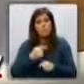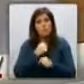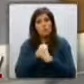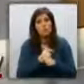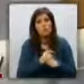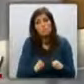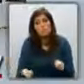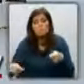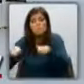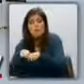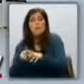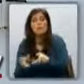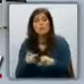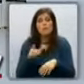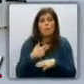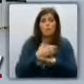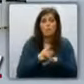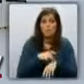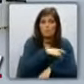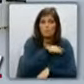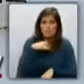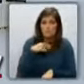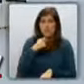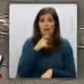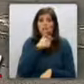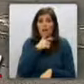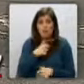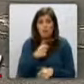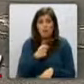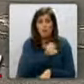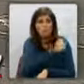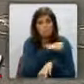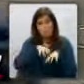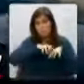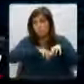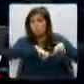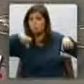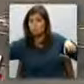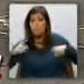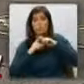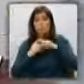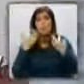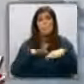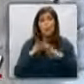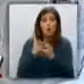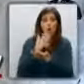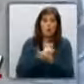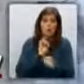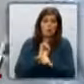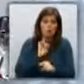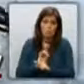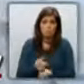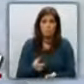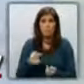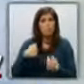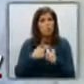extensão do Departamento de Medicina em Faro, no edifício bastante afastado do hospital, mas a partilhar os recursos humanos. Isto